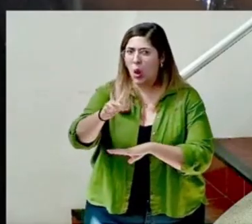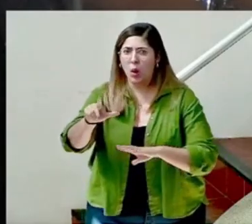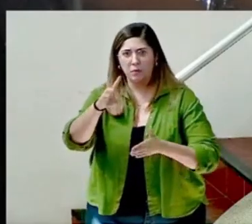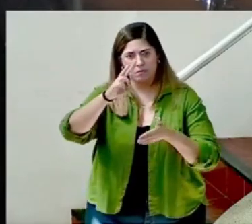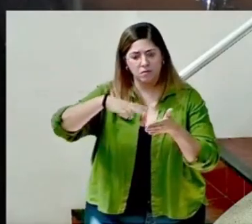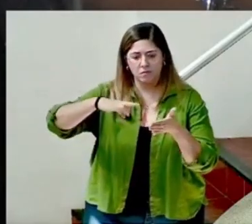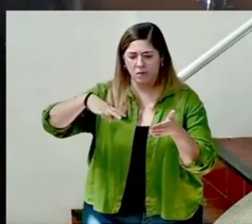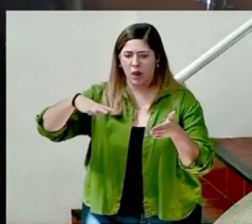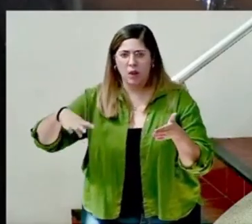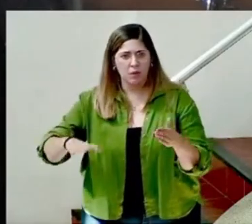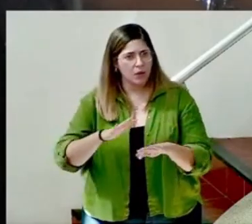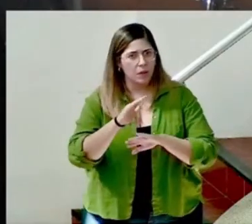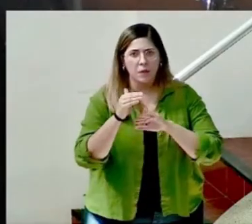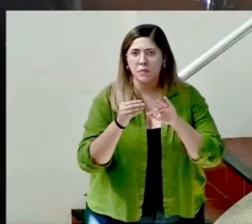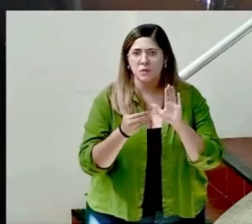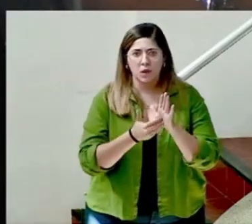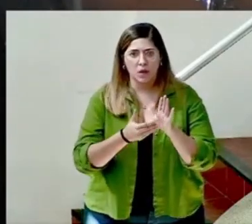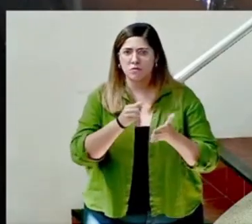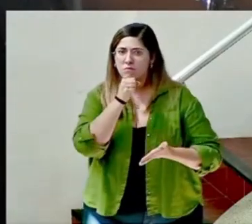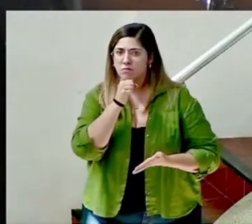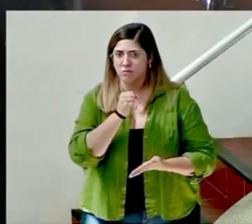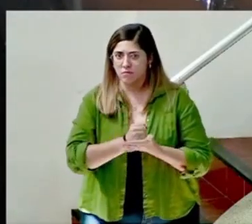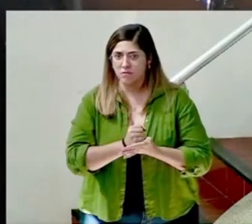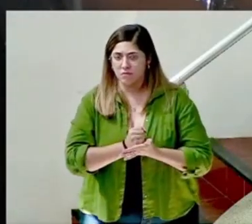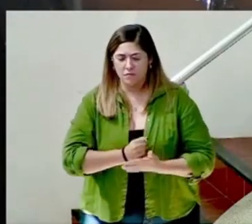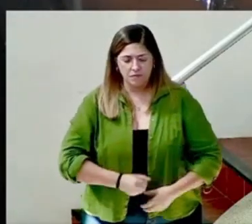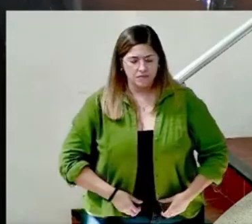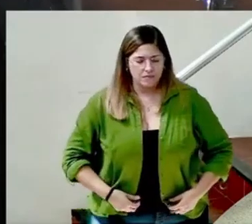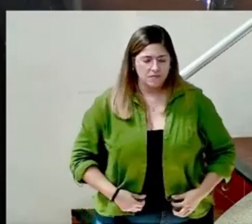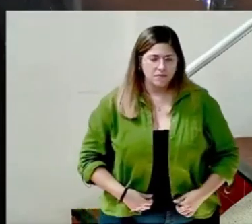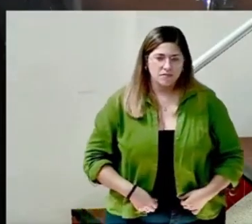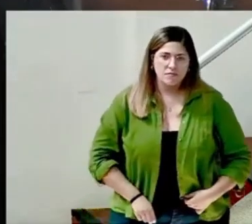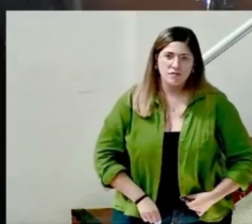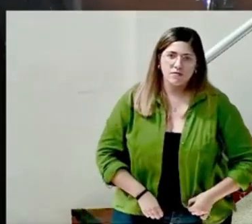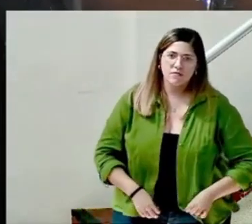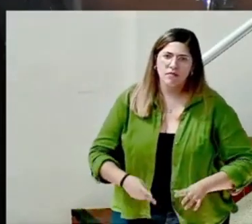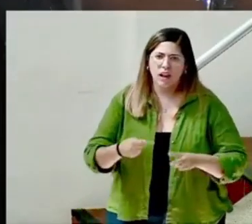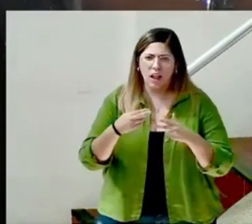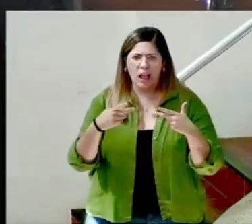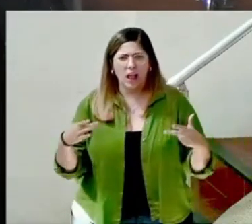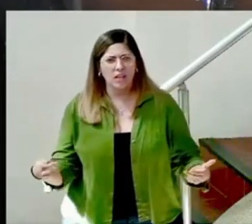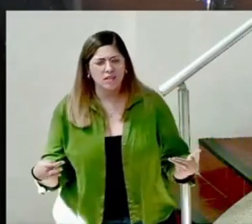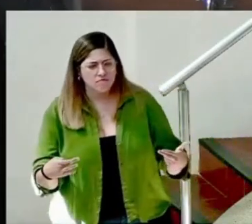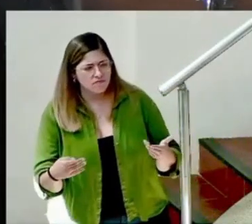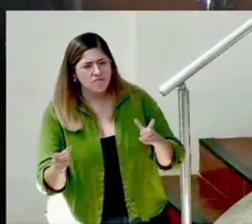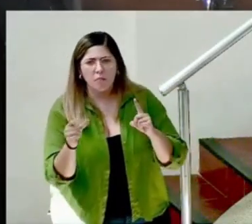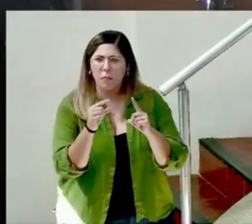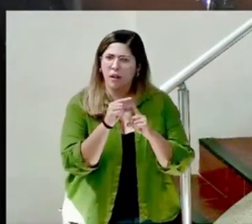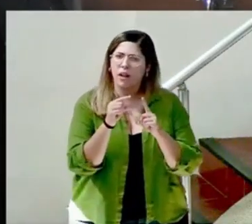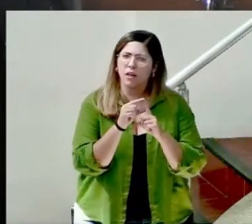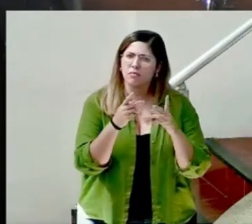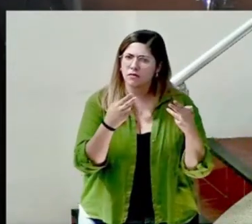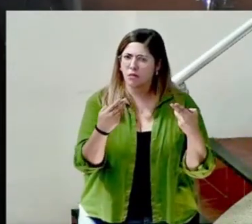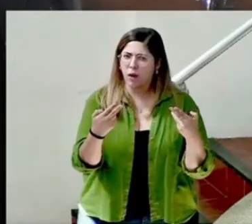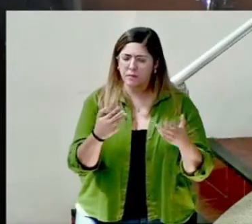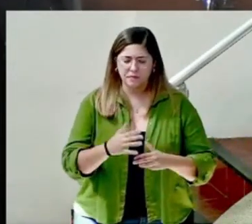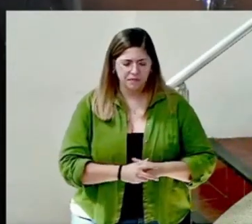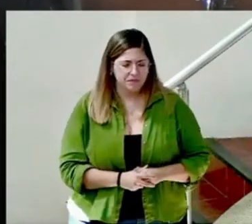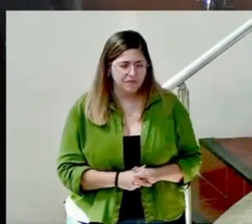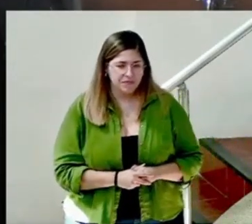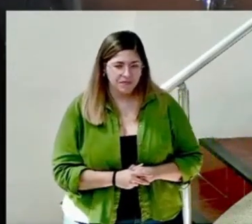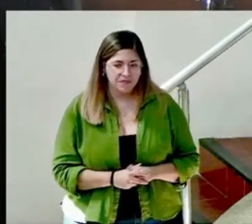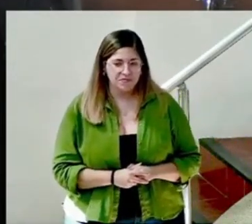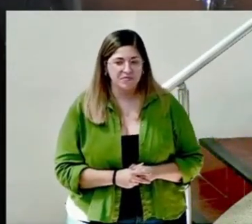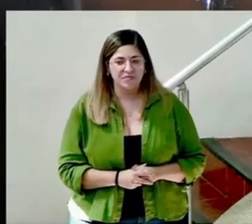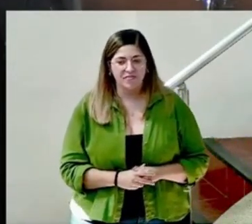antiguidade, usa esse termo de diversas formas. Por exemplo, ele